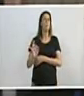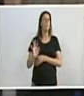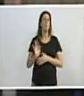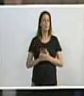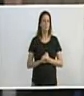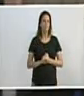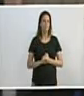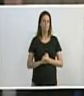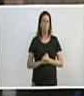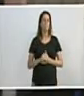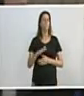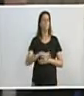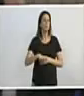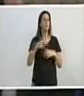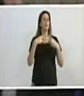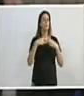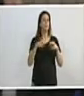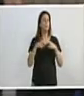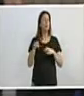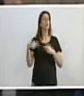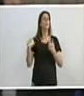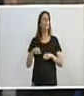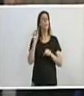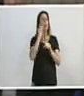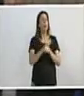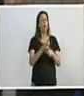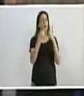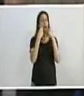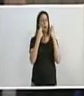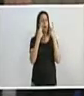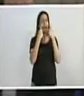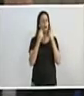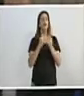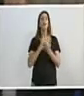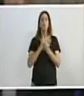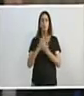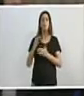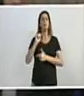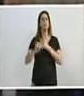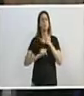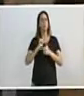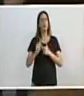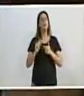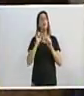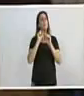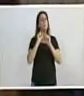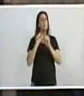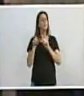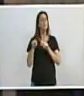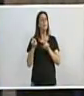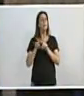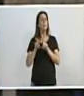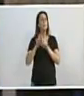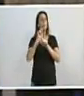Então, a máfia do transporte coletivo que pare de chorar e que vá trabalhar e deixe de achacar o povo. Se é direito público, é